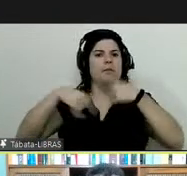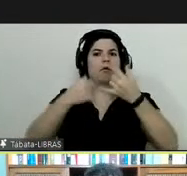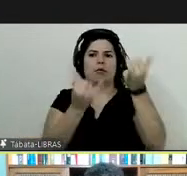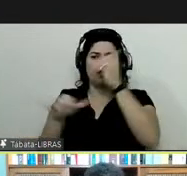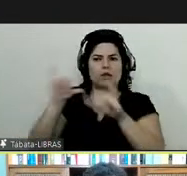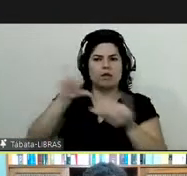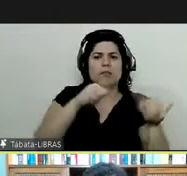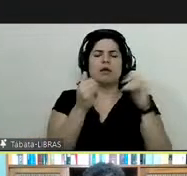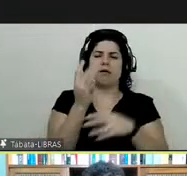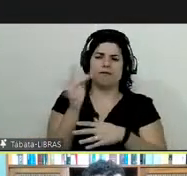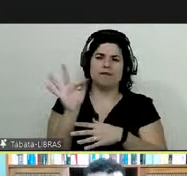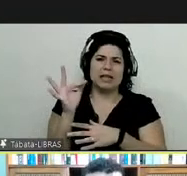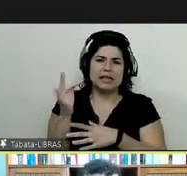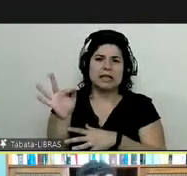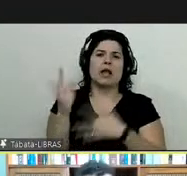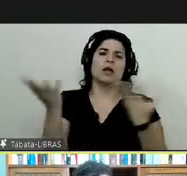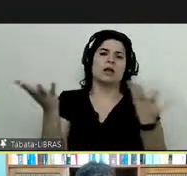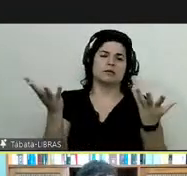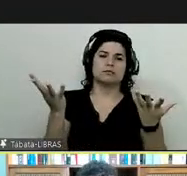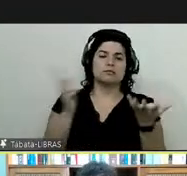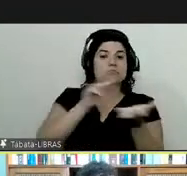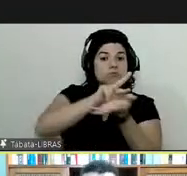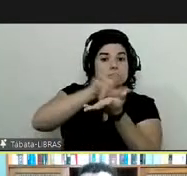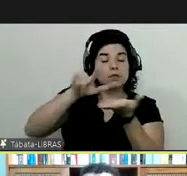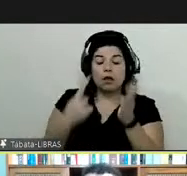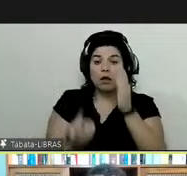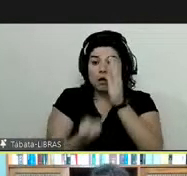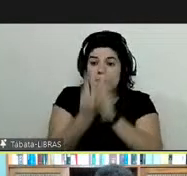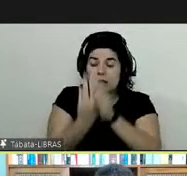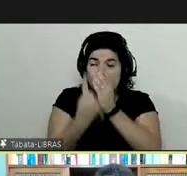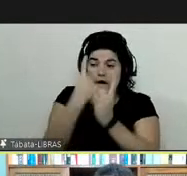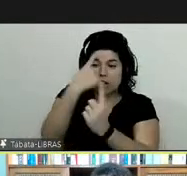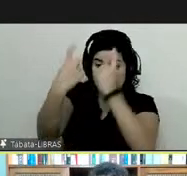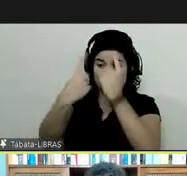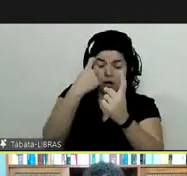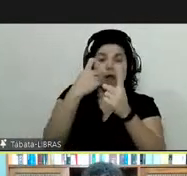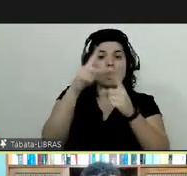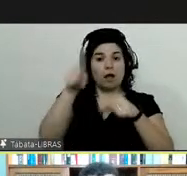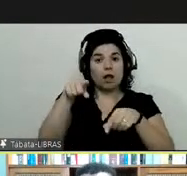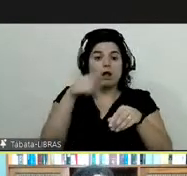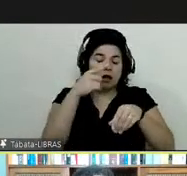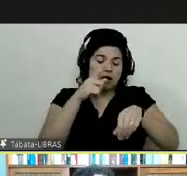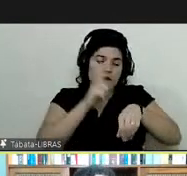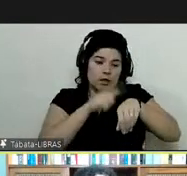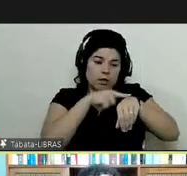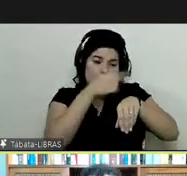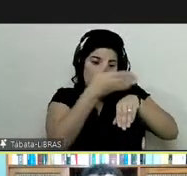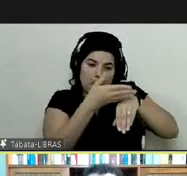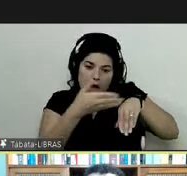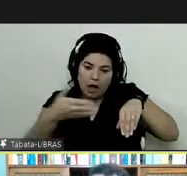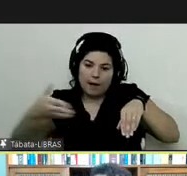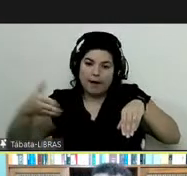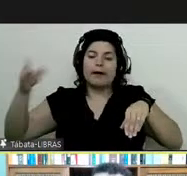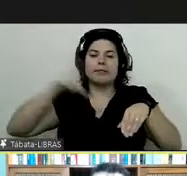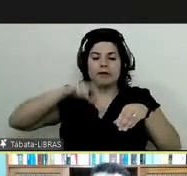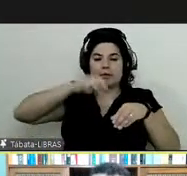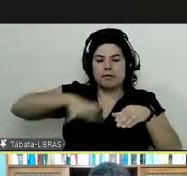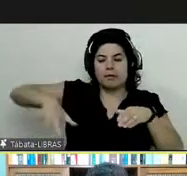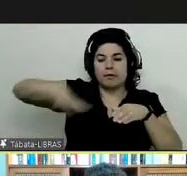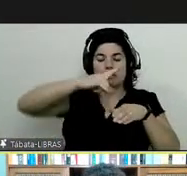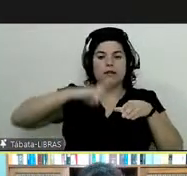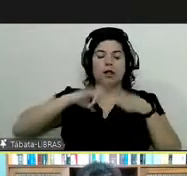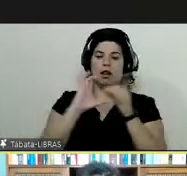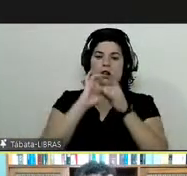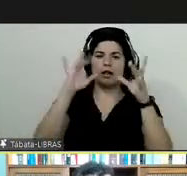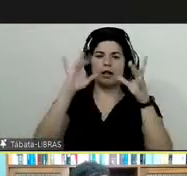química uma física algo nesse sentido então grandes invenções grandes feitos da humanidade datam naquele momento e não é à toa que dentro de um ambiente de